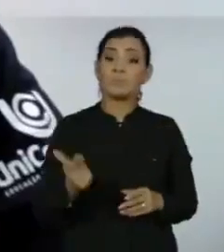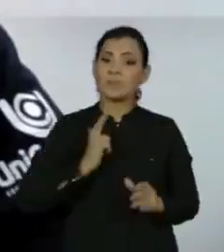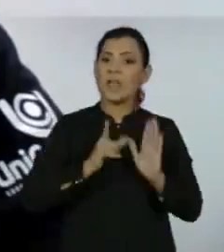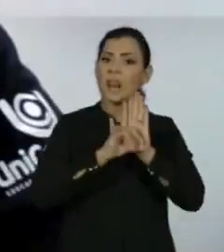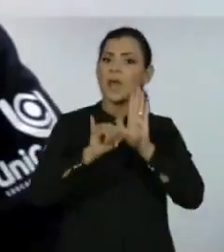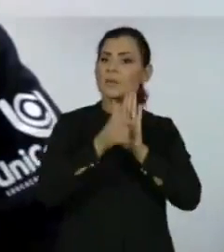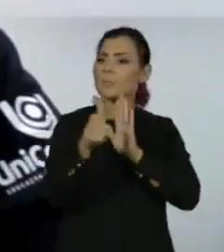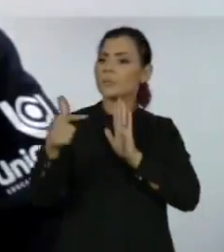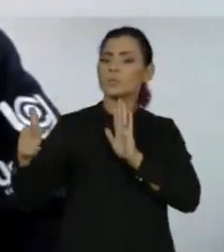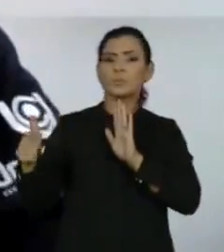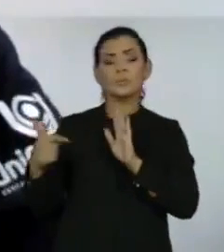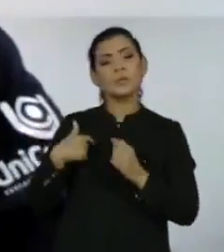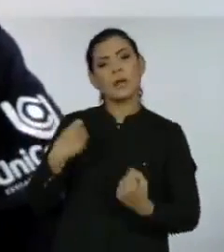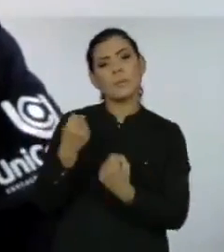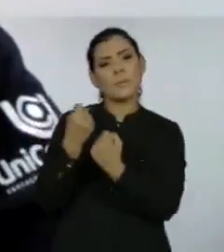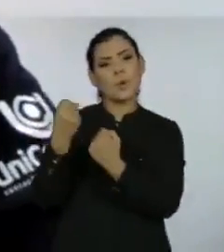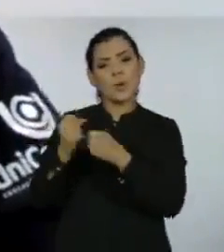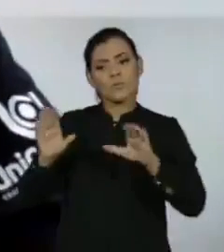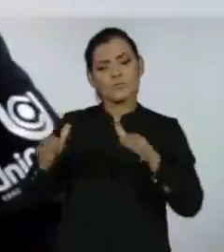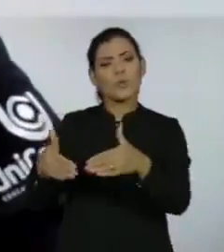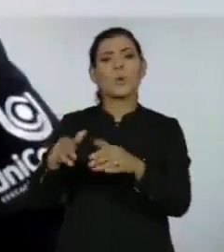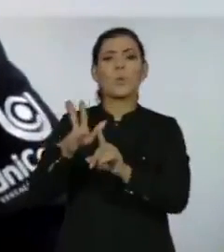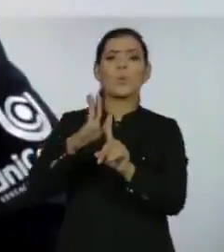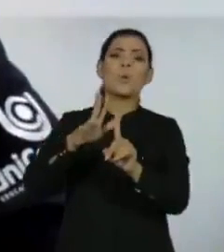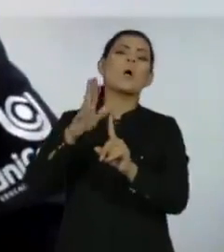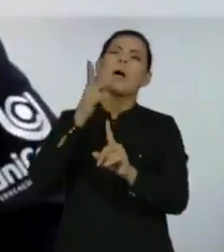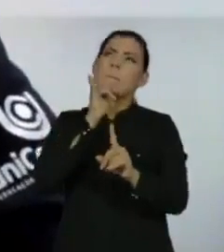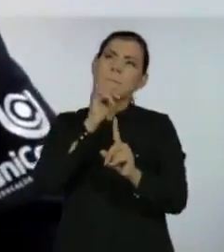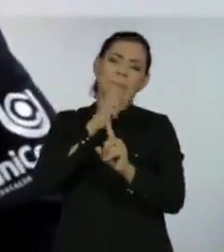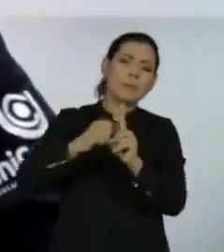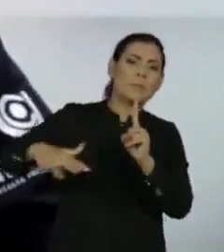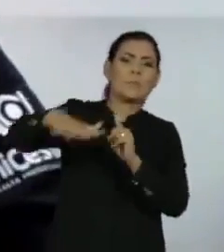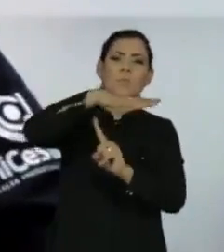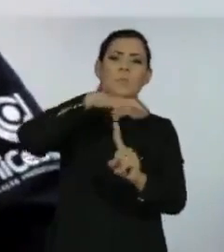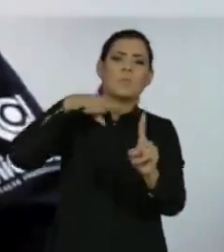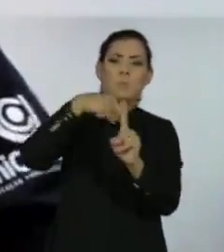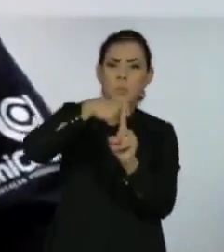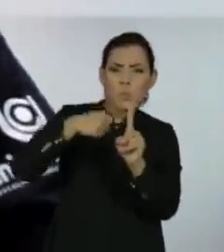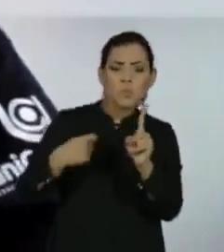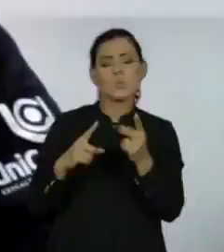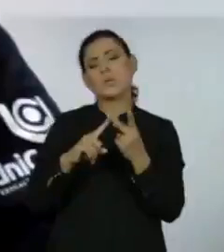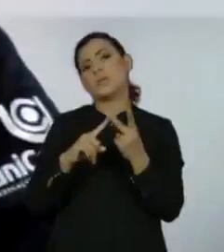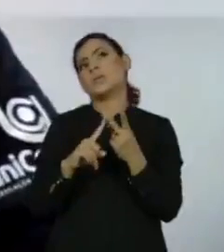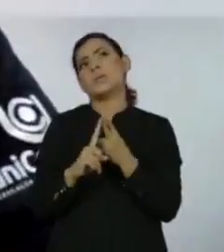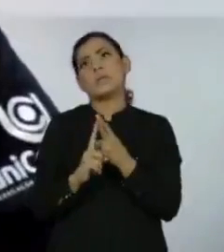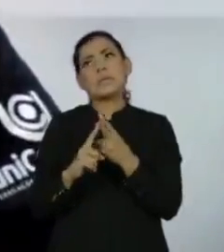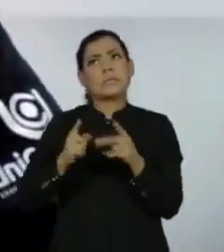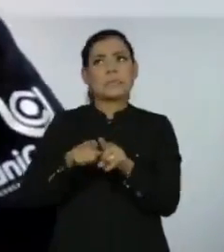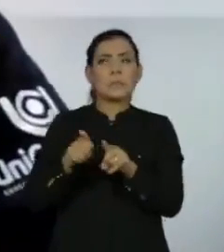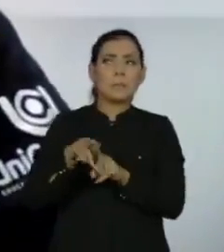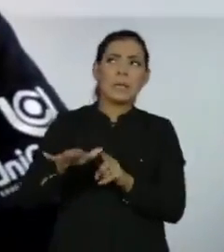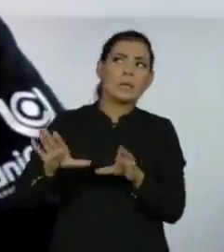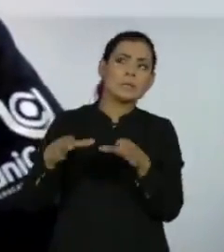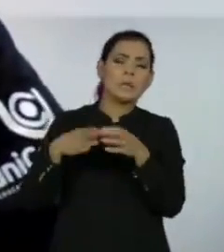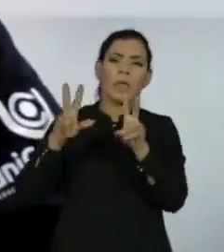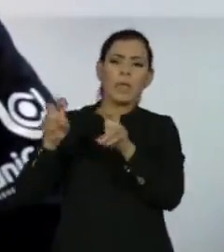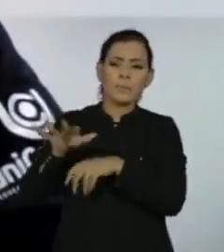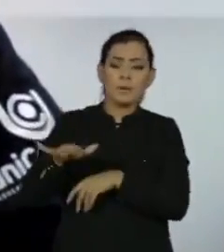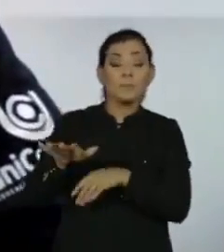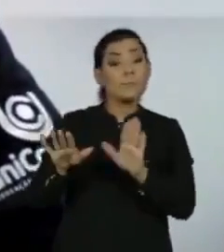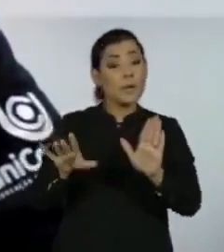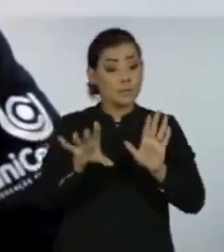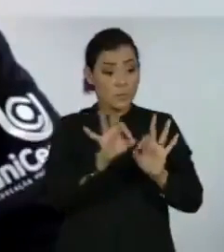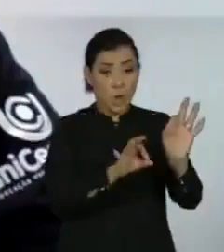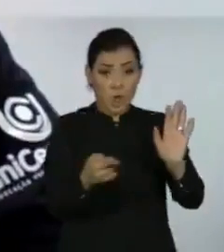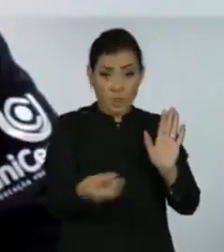outras leis que amparam algumas relações como o bullying dentro do ambiente escolar, principalmente nessa relação aluno-aluno. O que esse projeto de